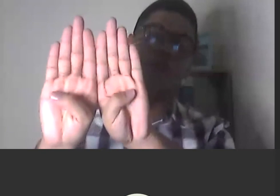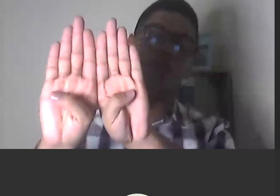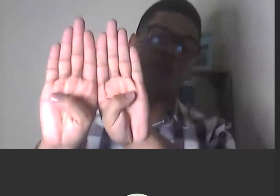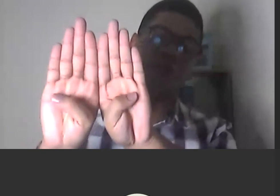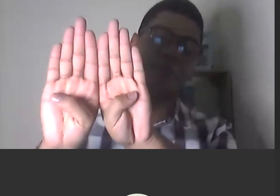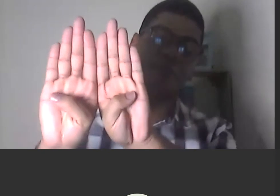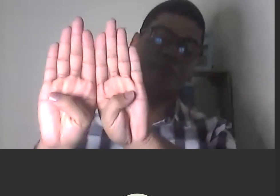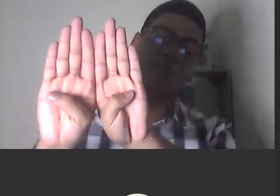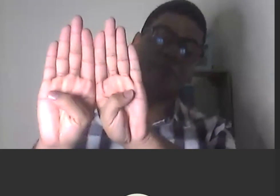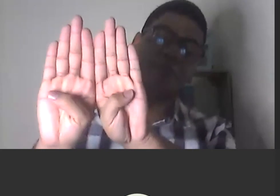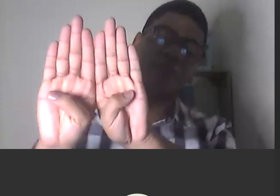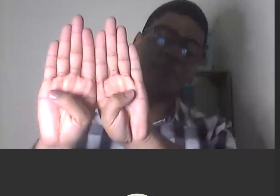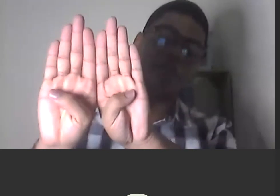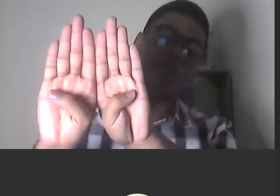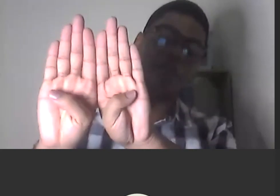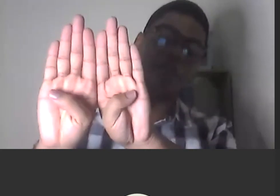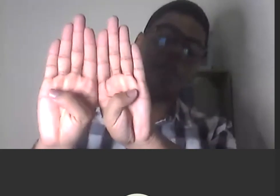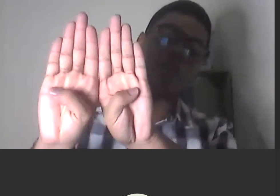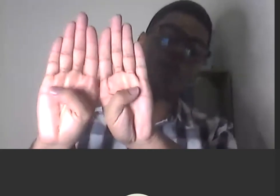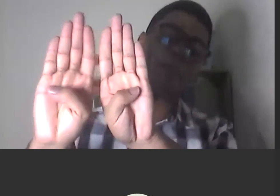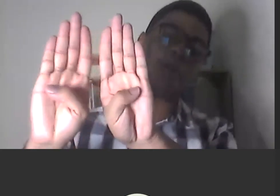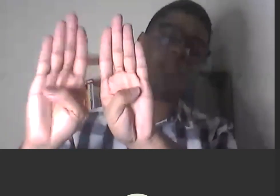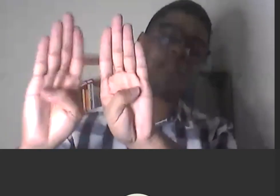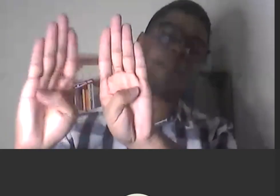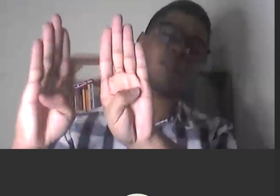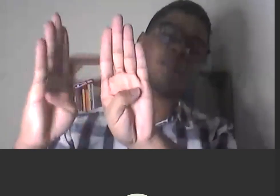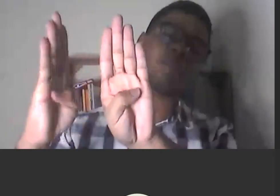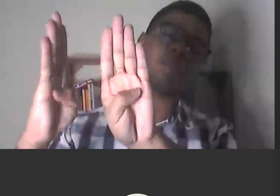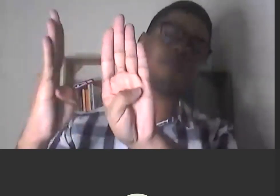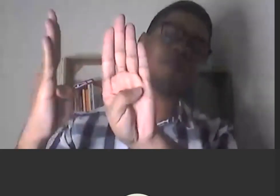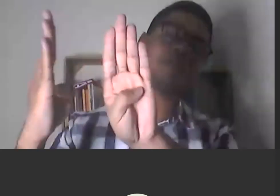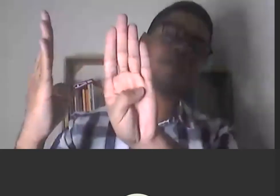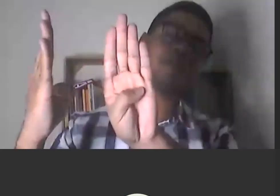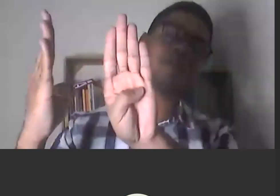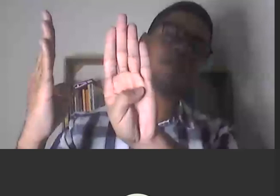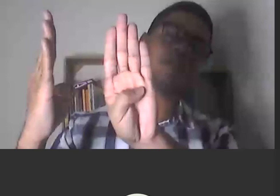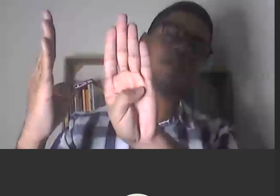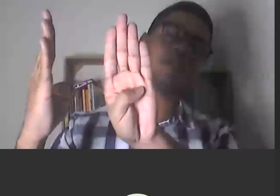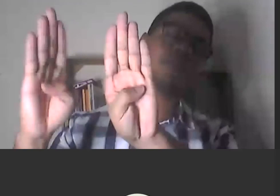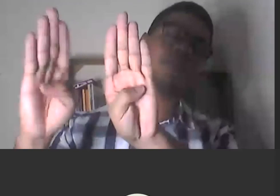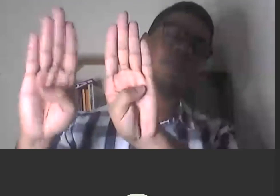dedo indicador. Você vai fazer como se fosse uma porta abrindo, ó.